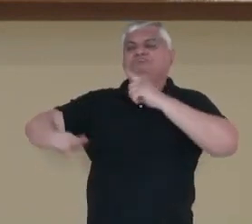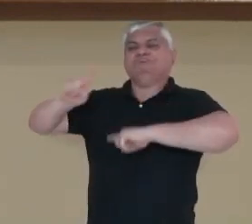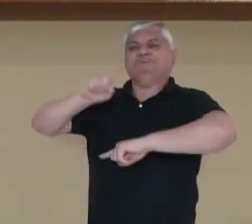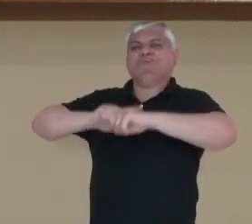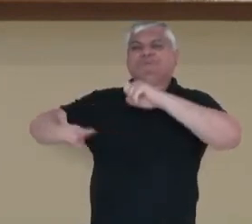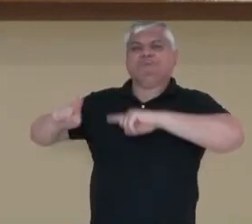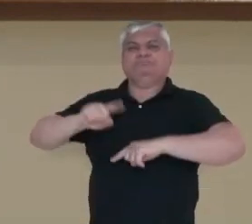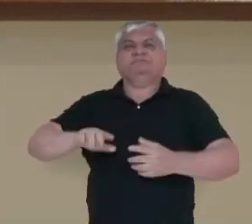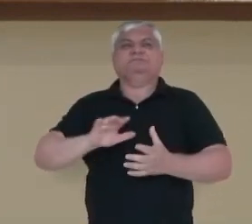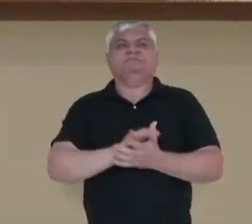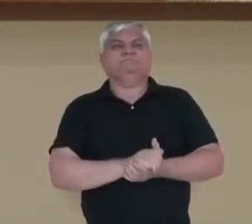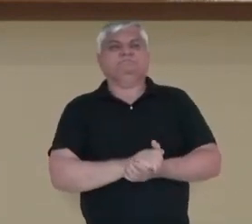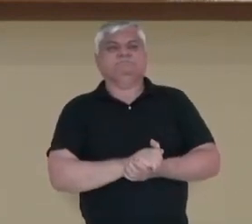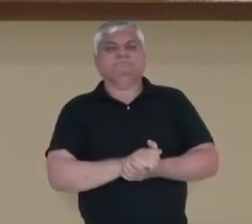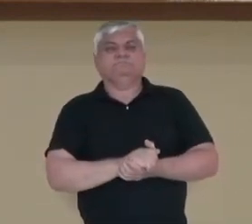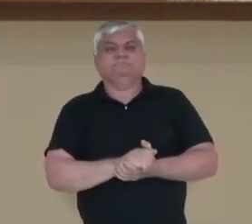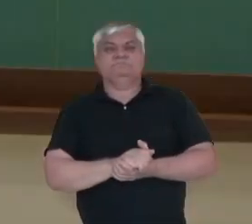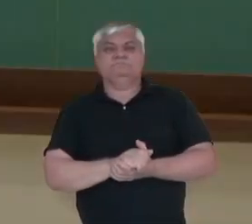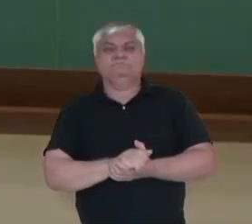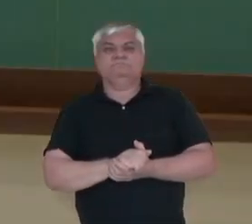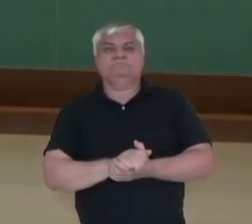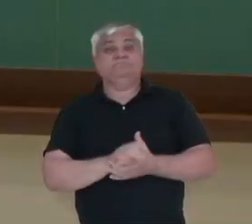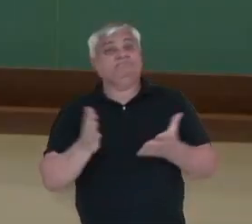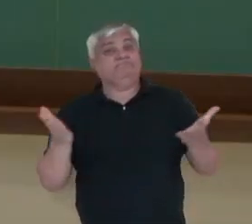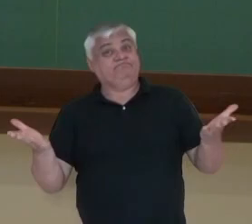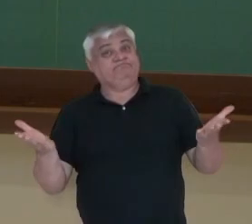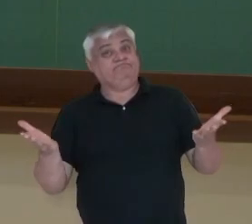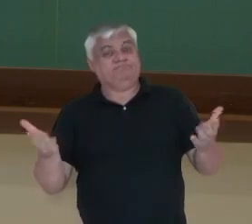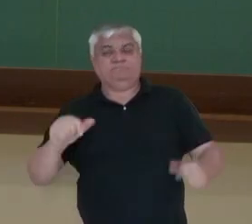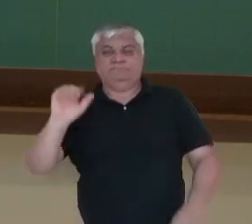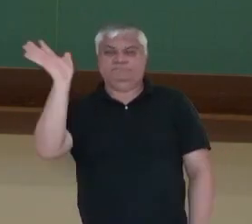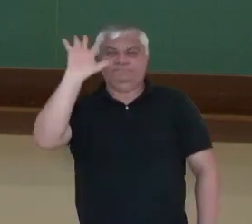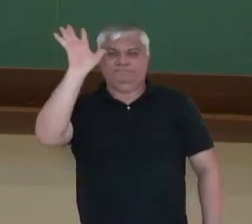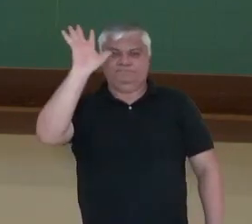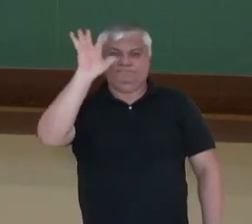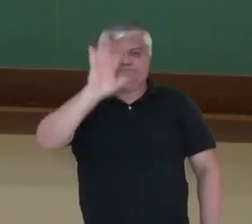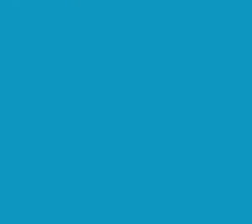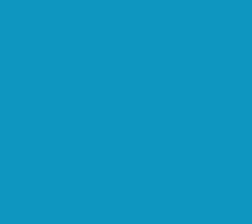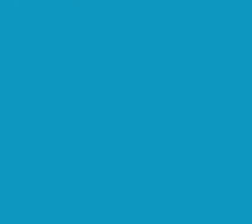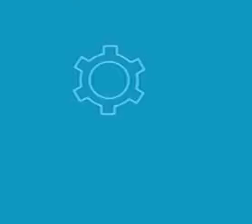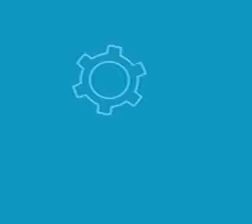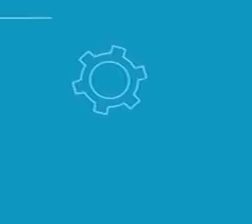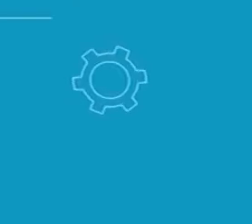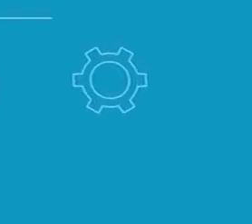esse território. É isso, pessoal. Até a próxima.